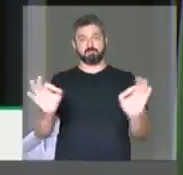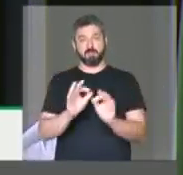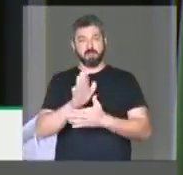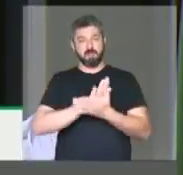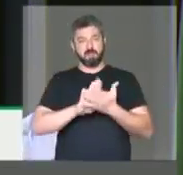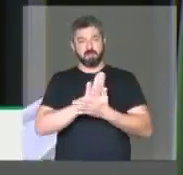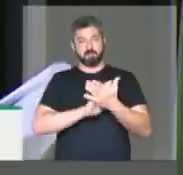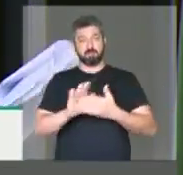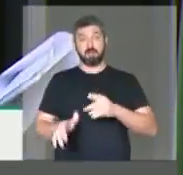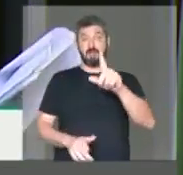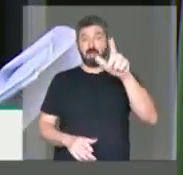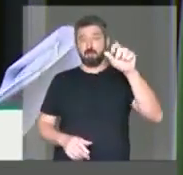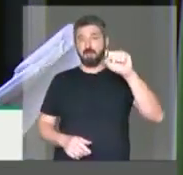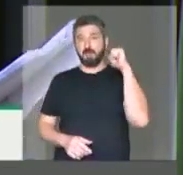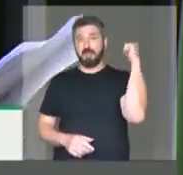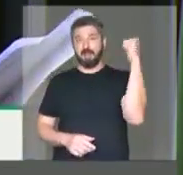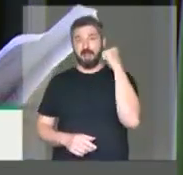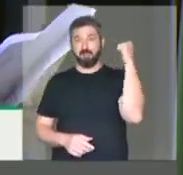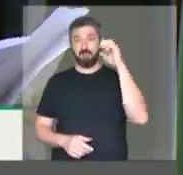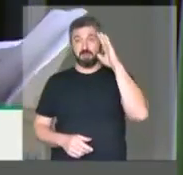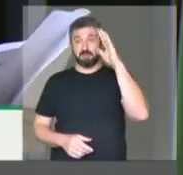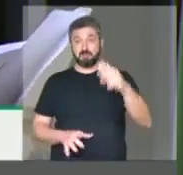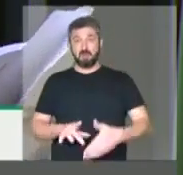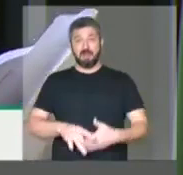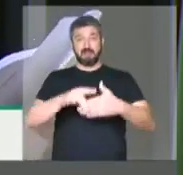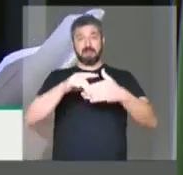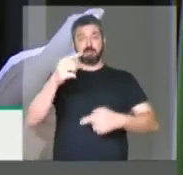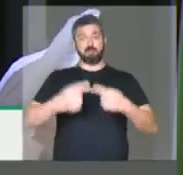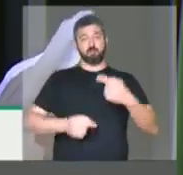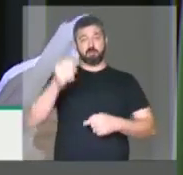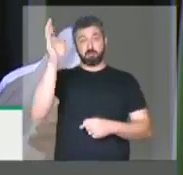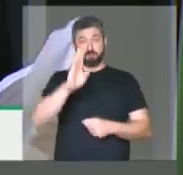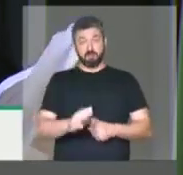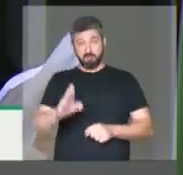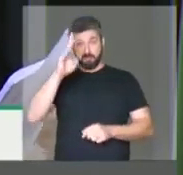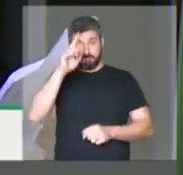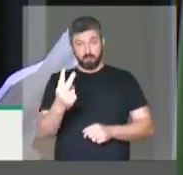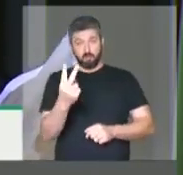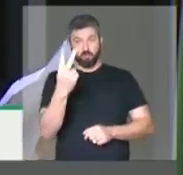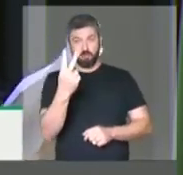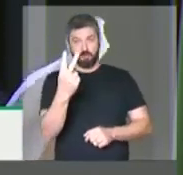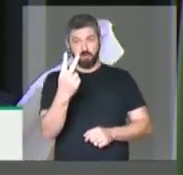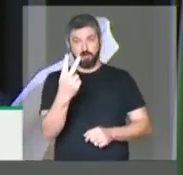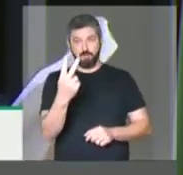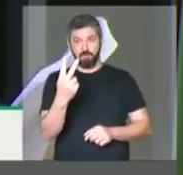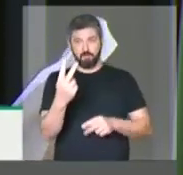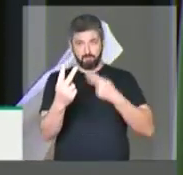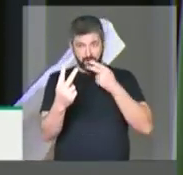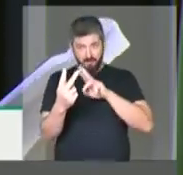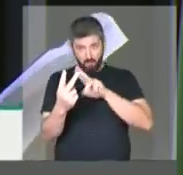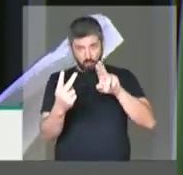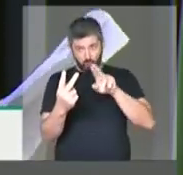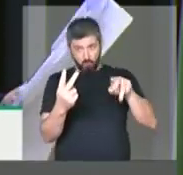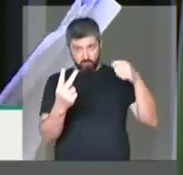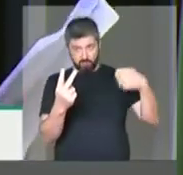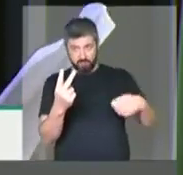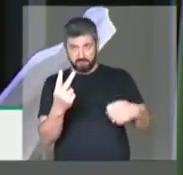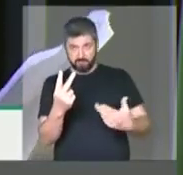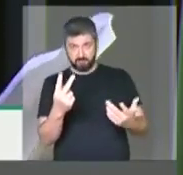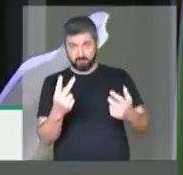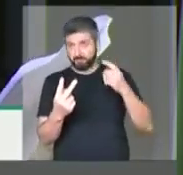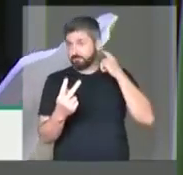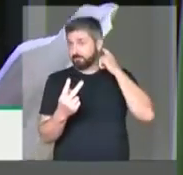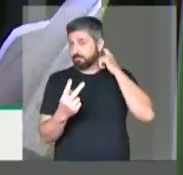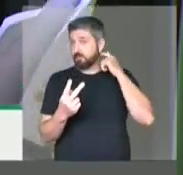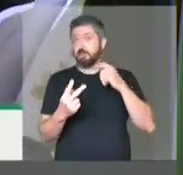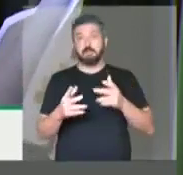mais grave, as duas principais lideranças políticas do país, e não preciso nominá-las,